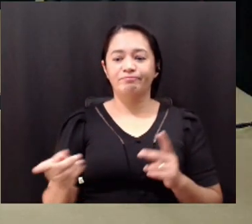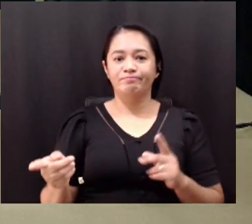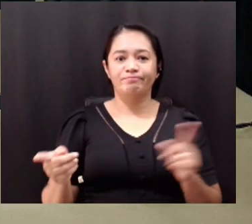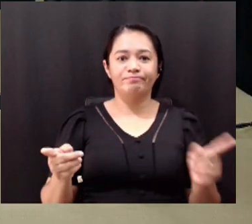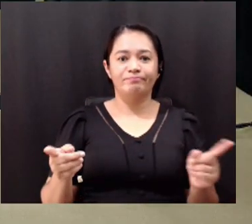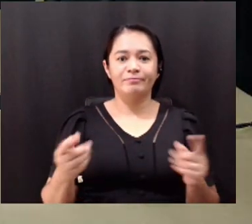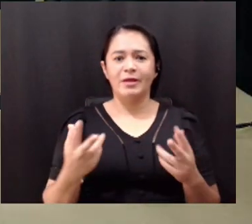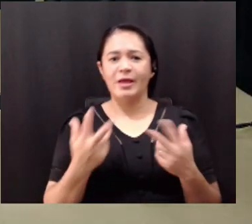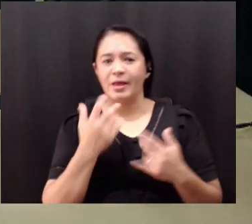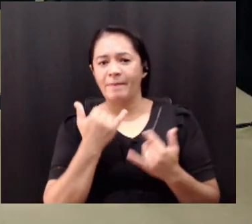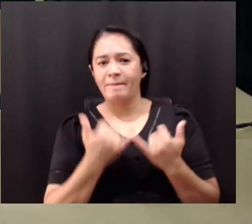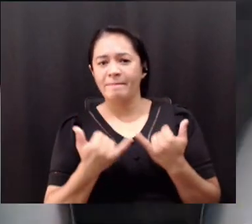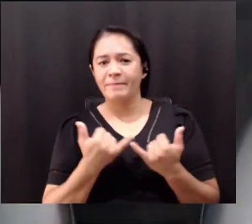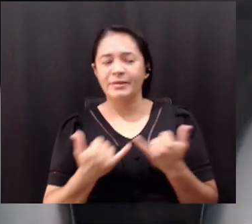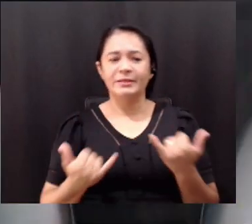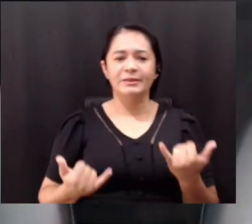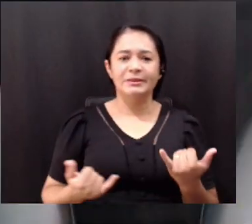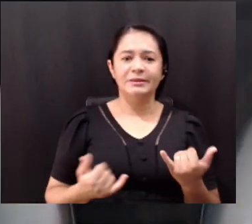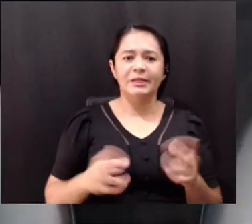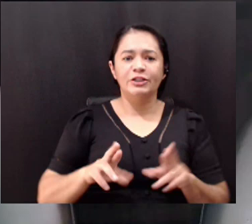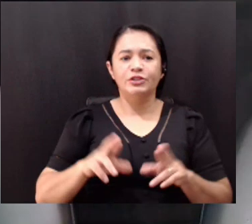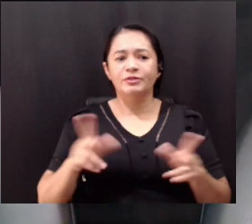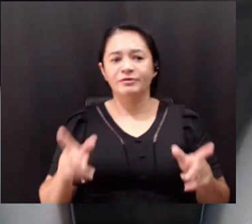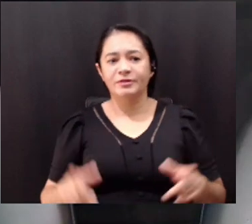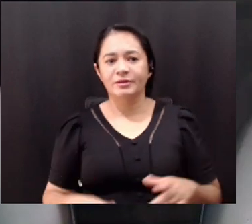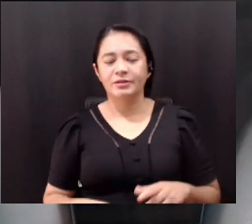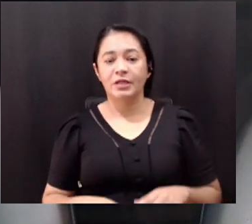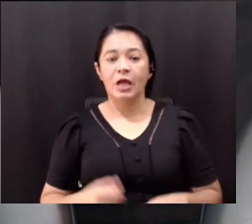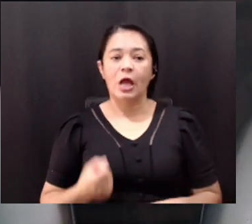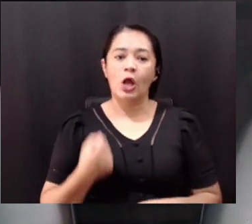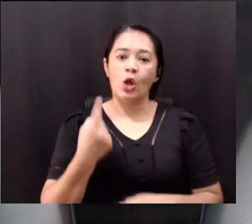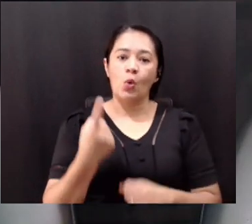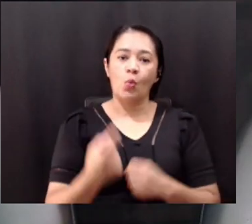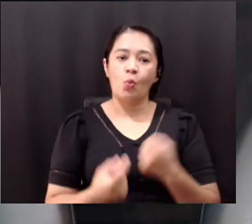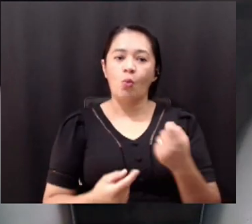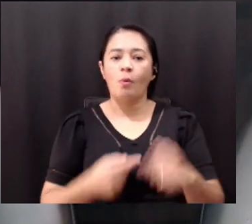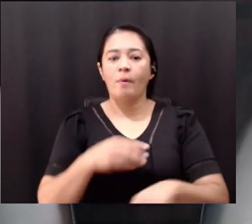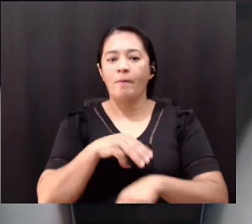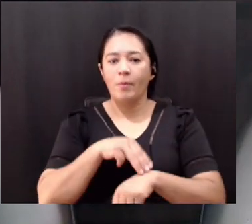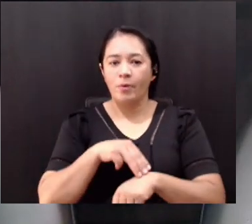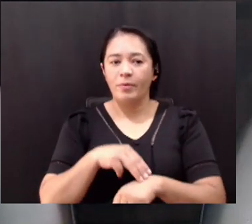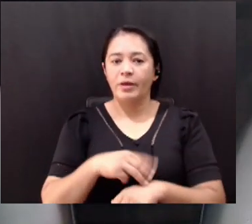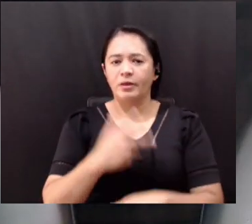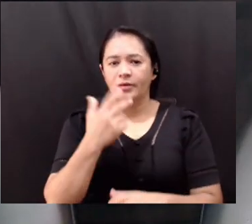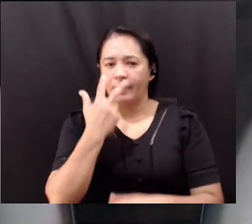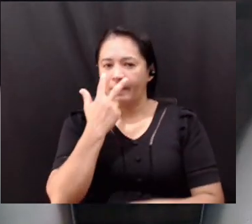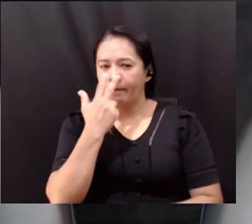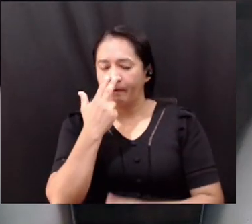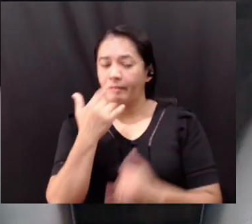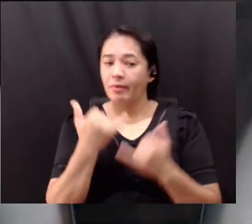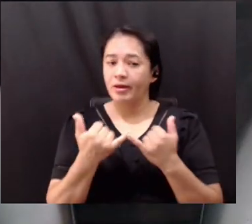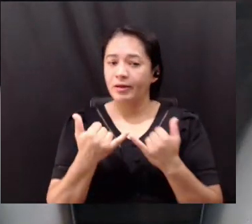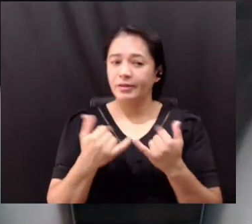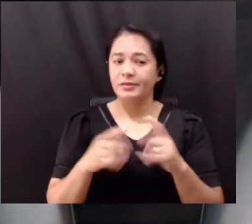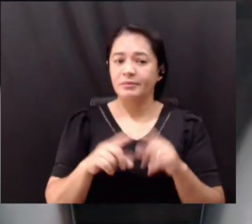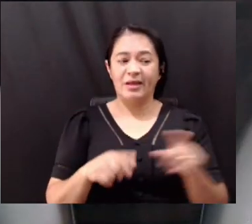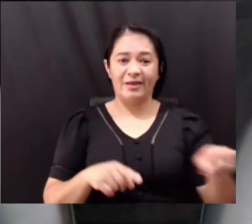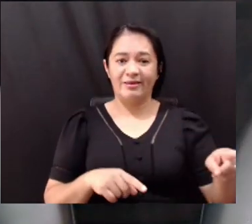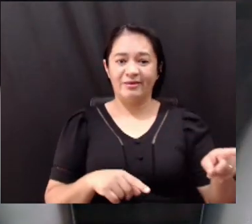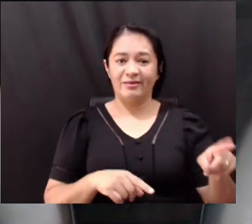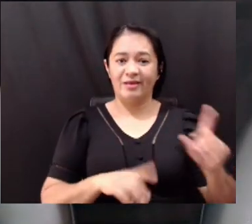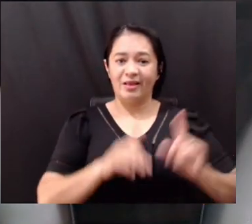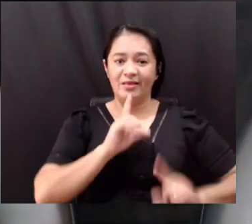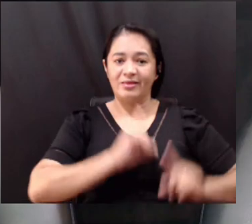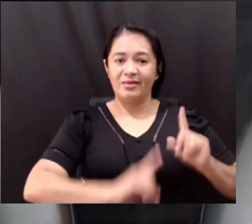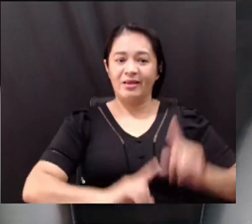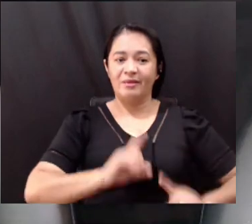tem diferença? Tem alguns momentos que sim, são parecidos. O estado de depressão, antes a gente tinha uma ideia